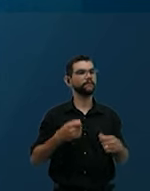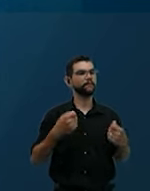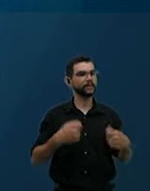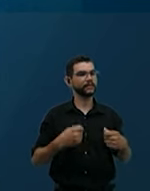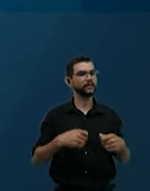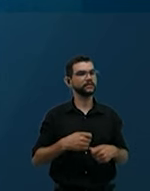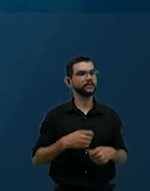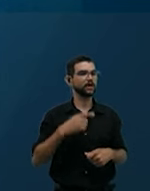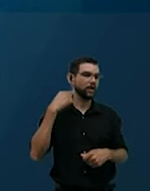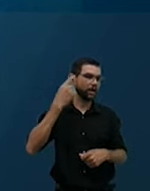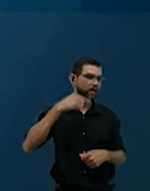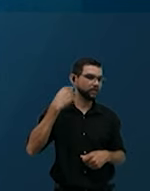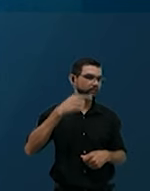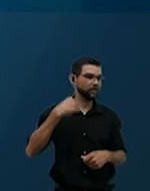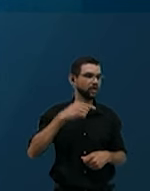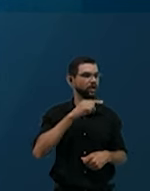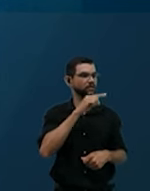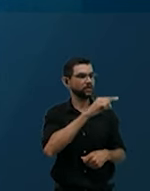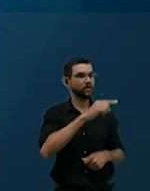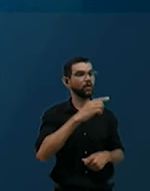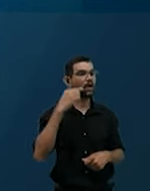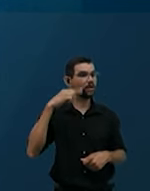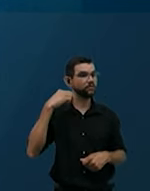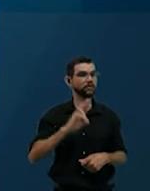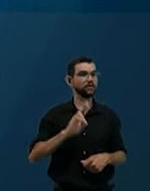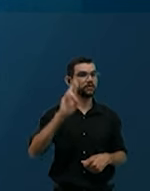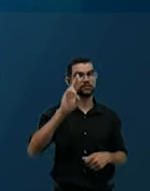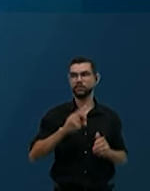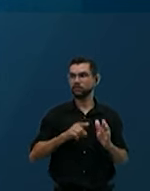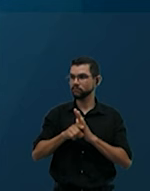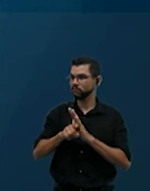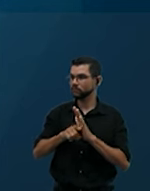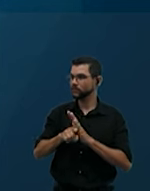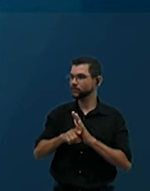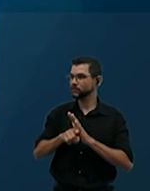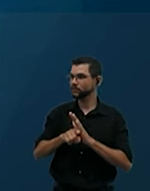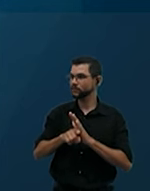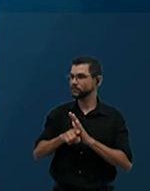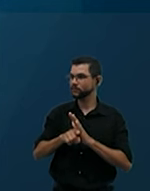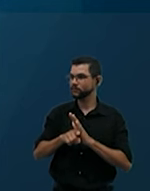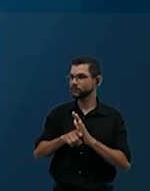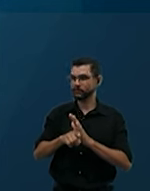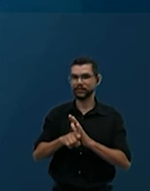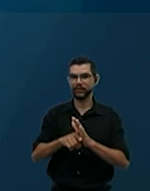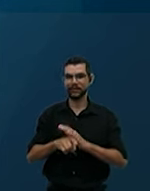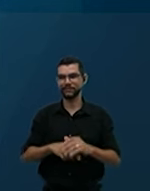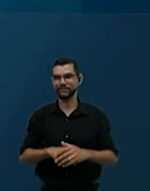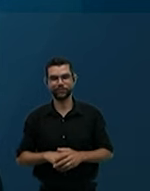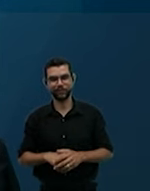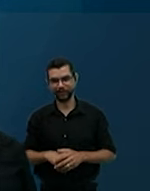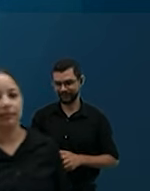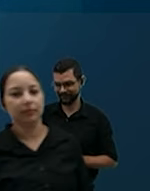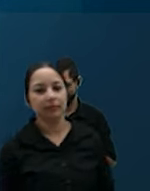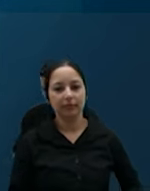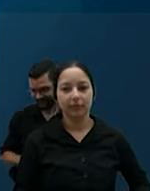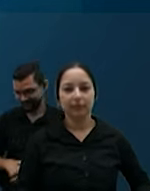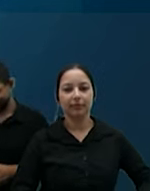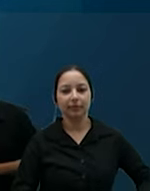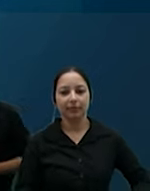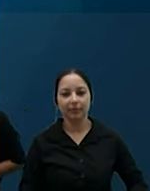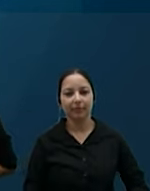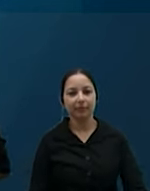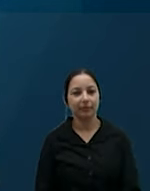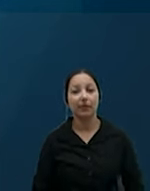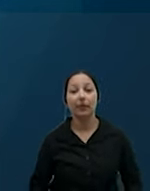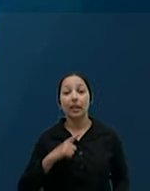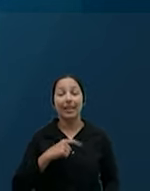emaranhado legislativo, normativo, procedimental. Tem 10 portarias do INSS, uma instrução normativa com